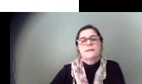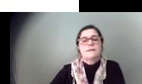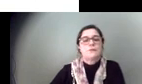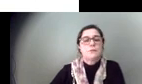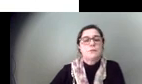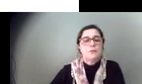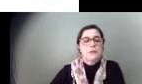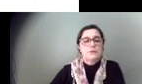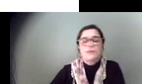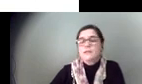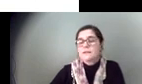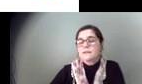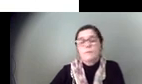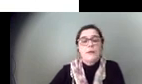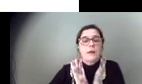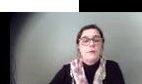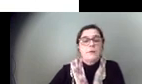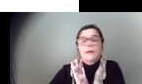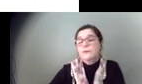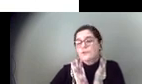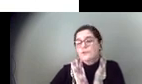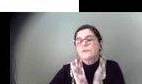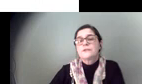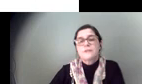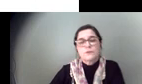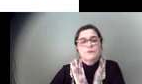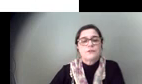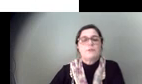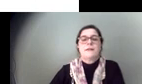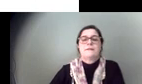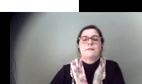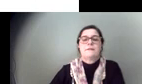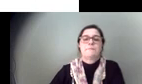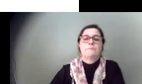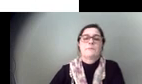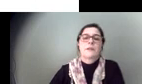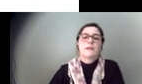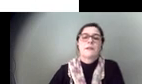estar traçando um novo plano de ação para o nosso segundo semestre.